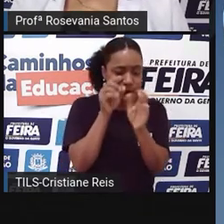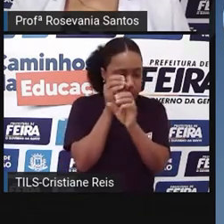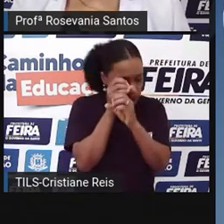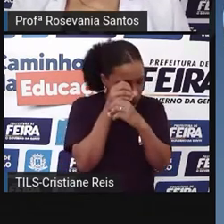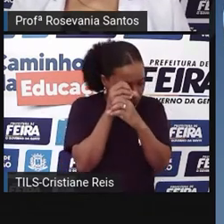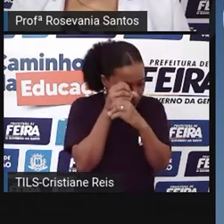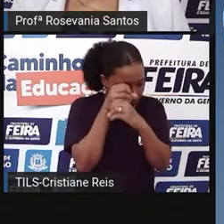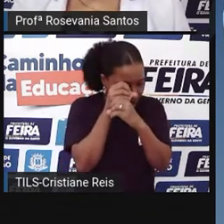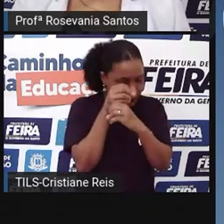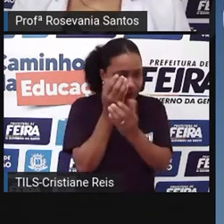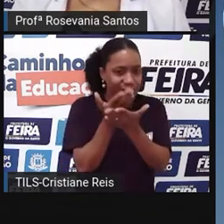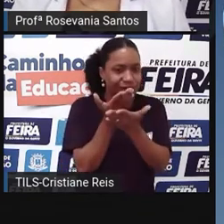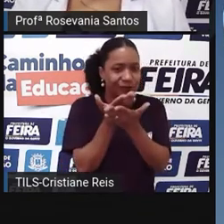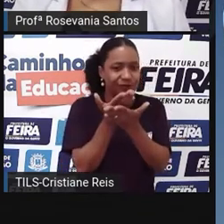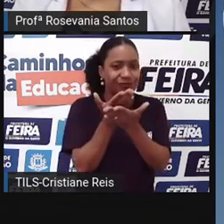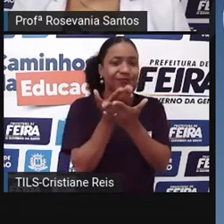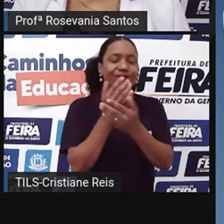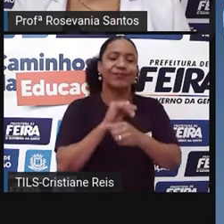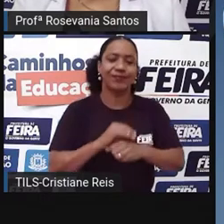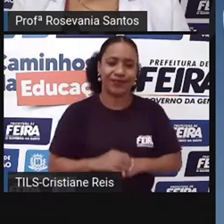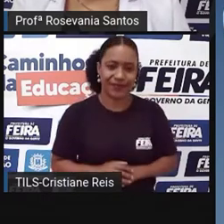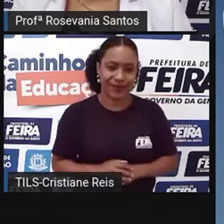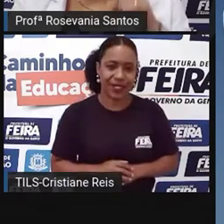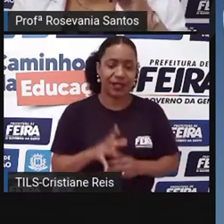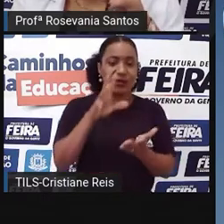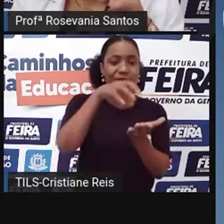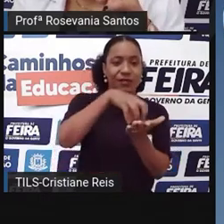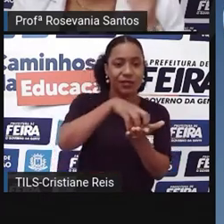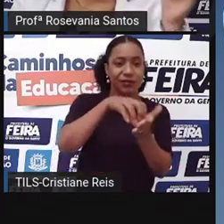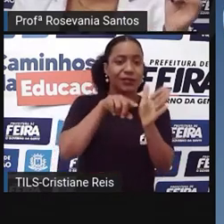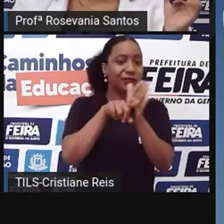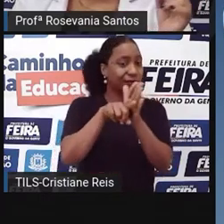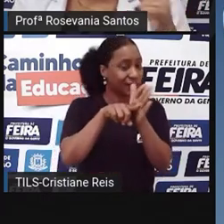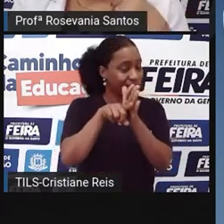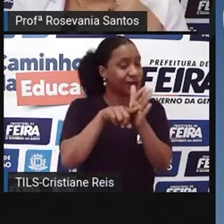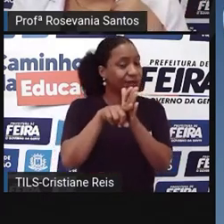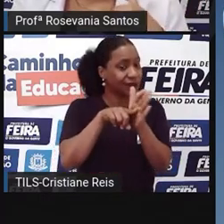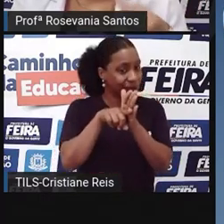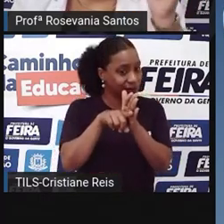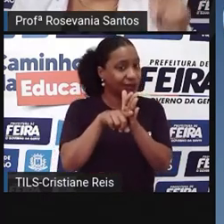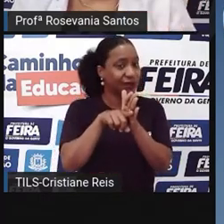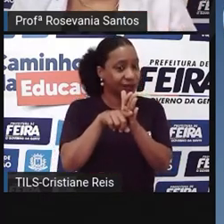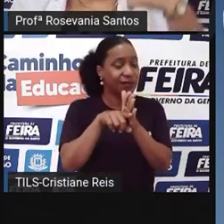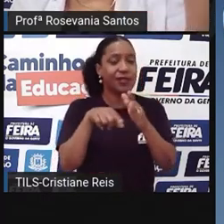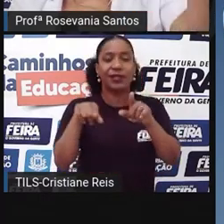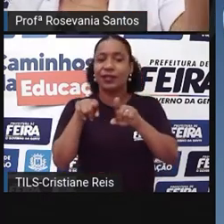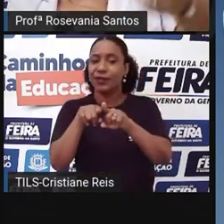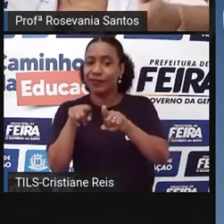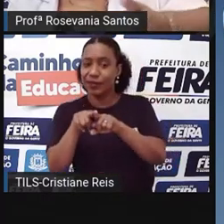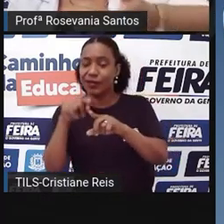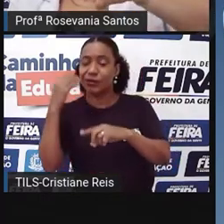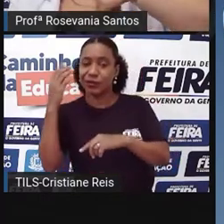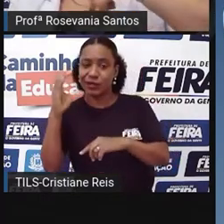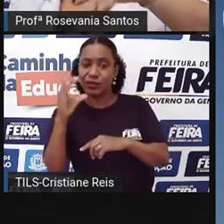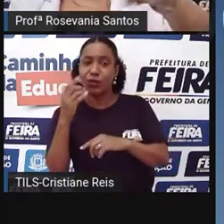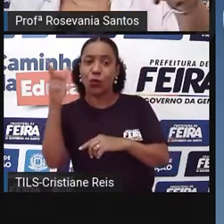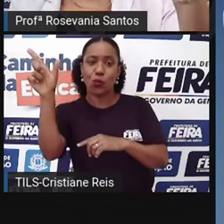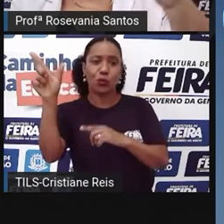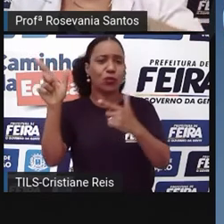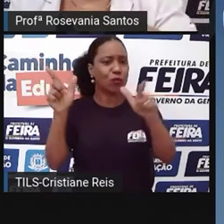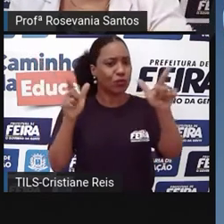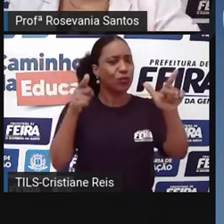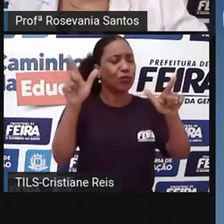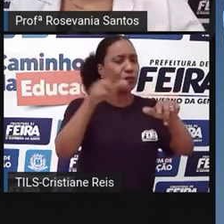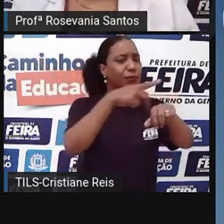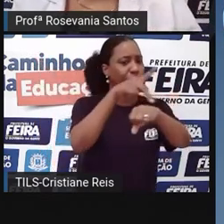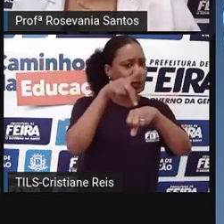gente. A existência desses centros de pesquisa, mas não tira o mérito, né, dos nossos cientistas que ajudaram outros países na